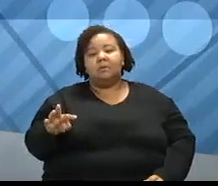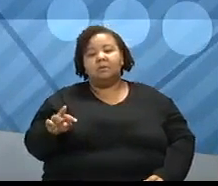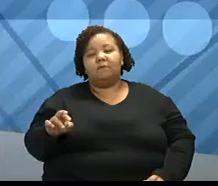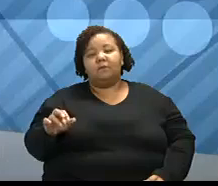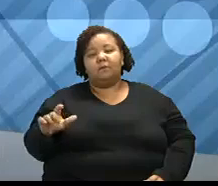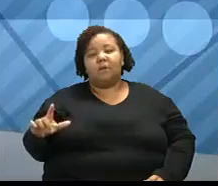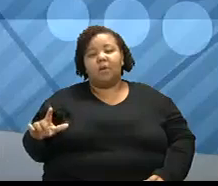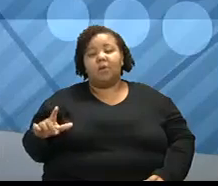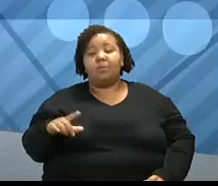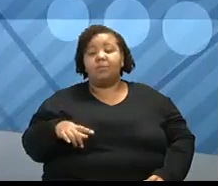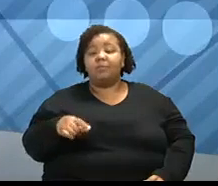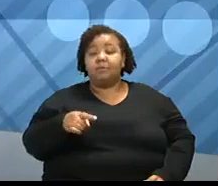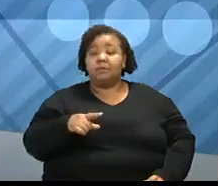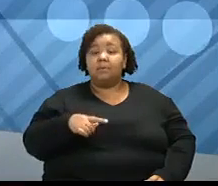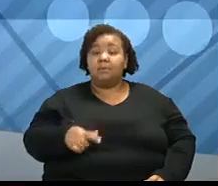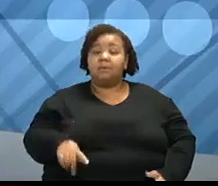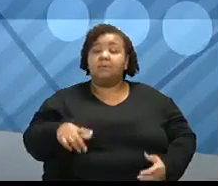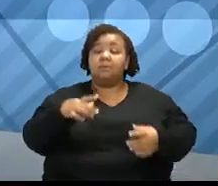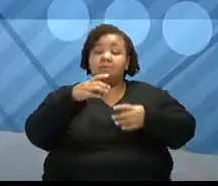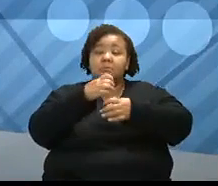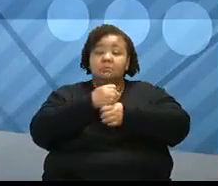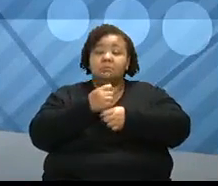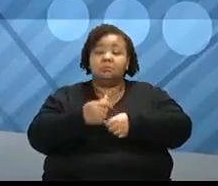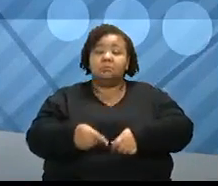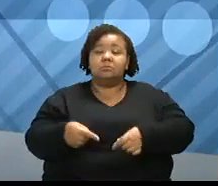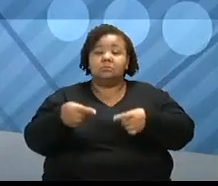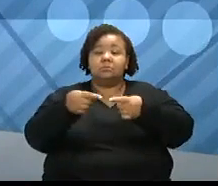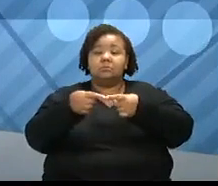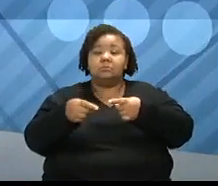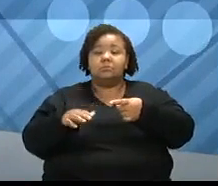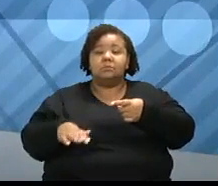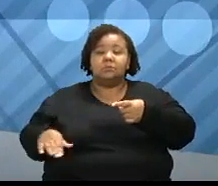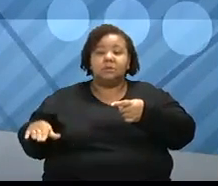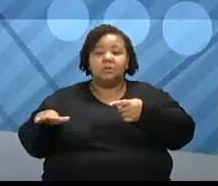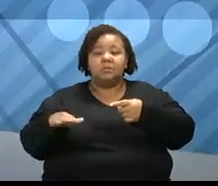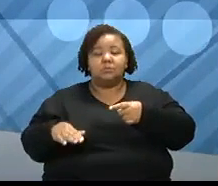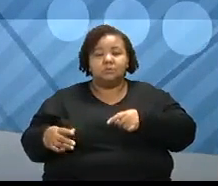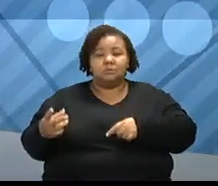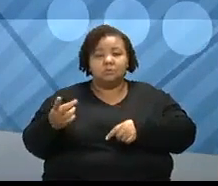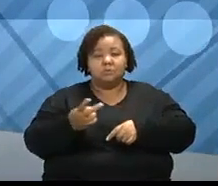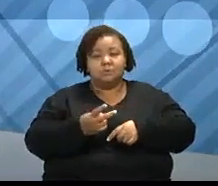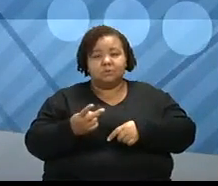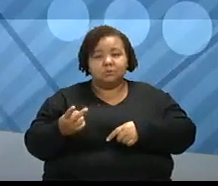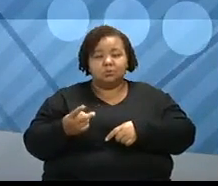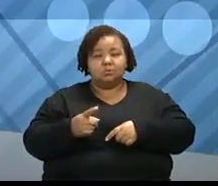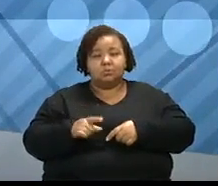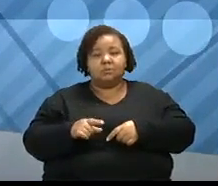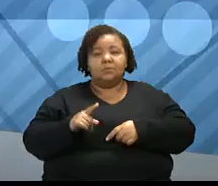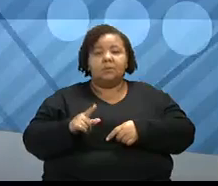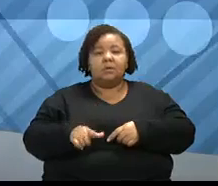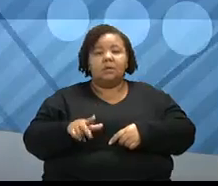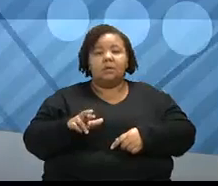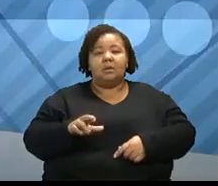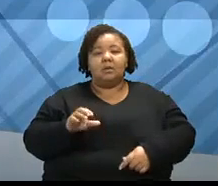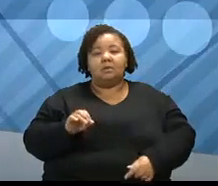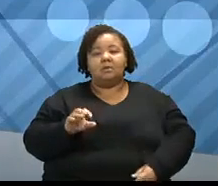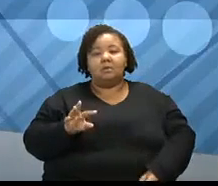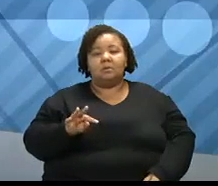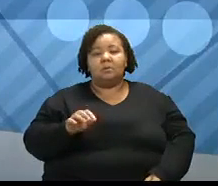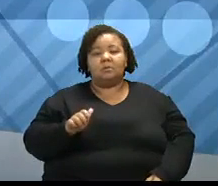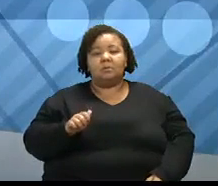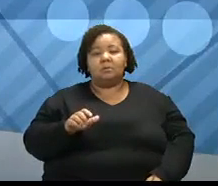eu tenho operações envolvendo campos. Então, nós temos 2 operações, uma que é o rotacional e a outra